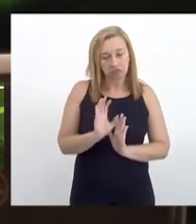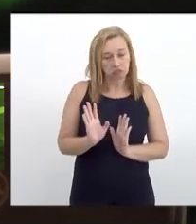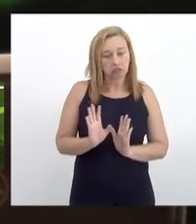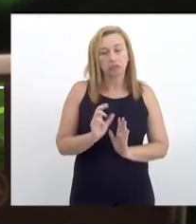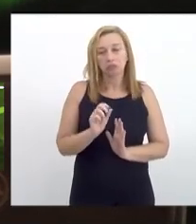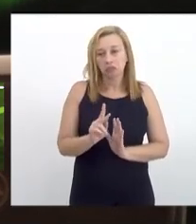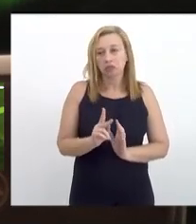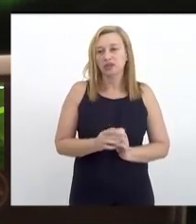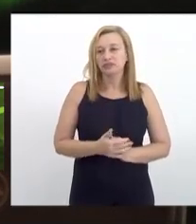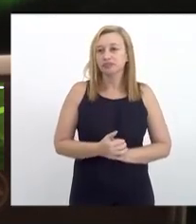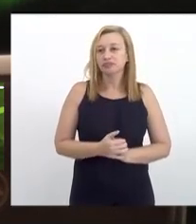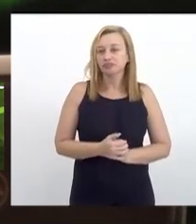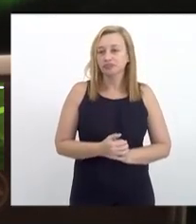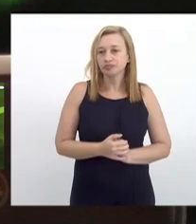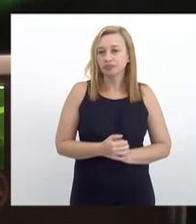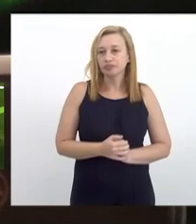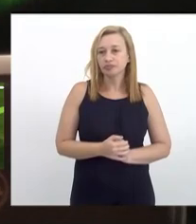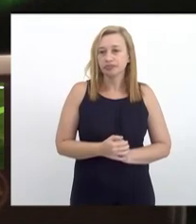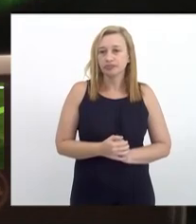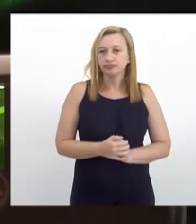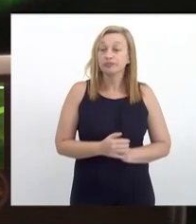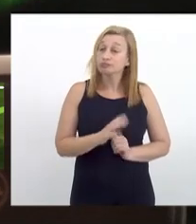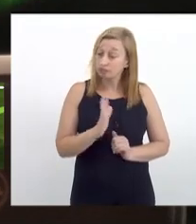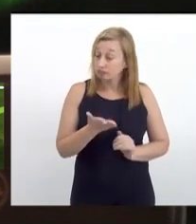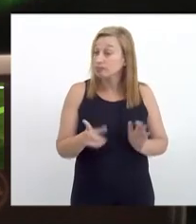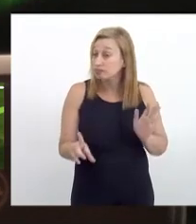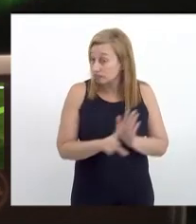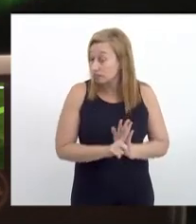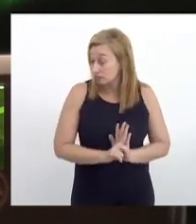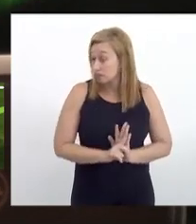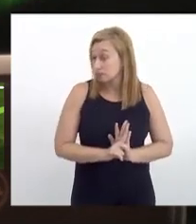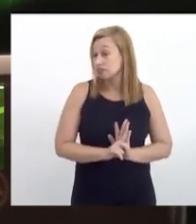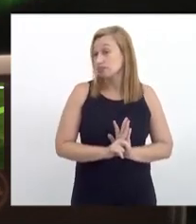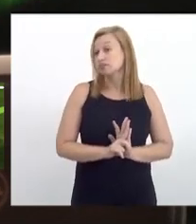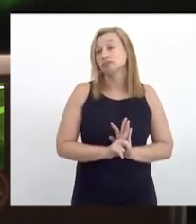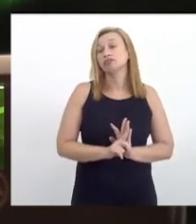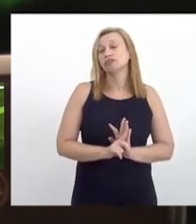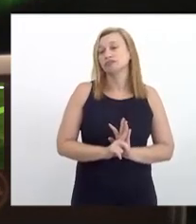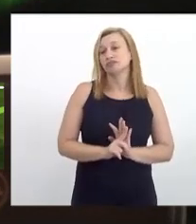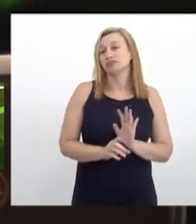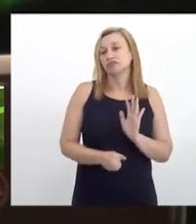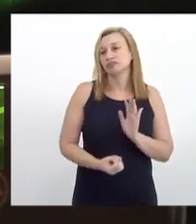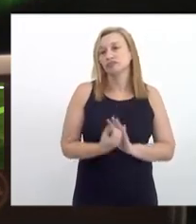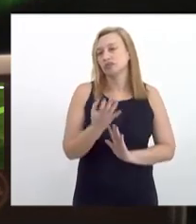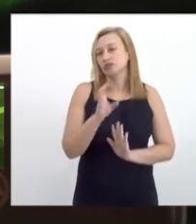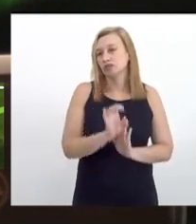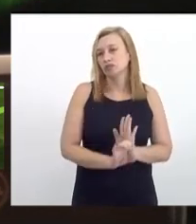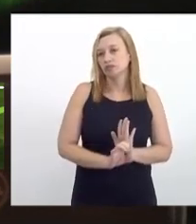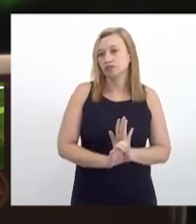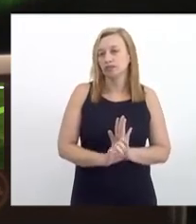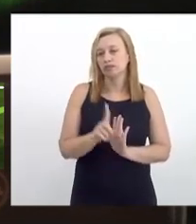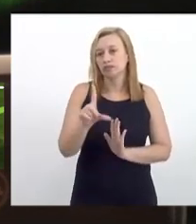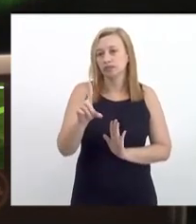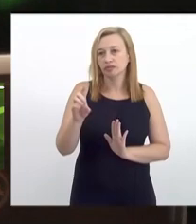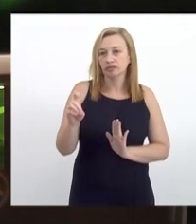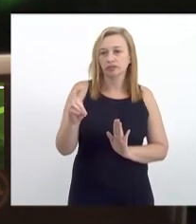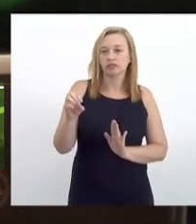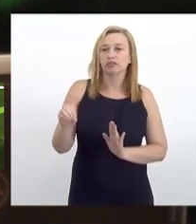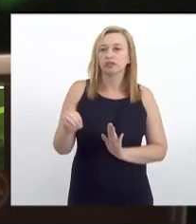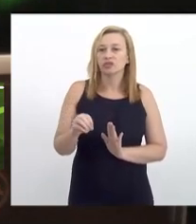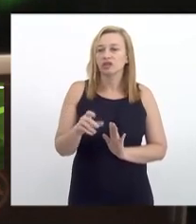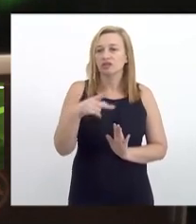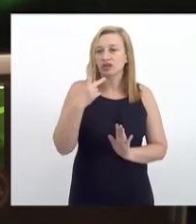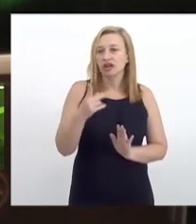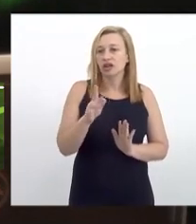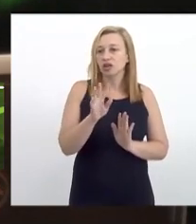na L.D.O. já é lei já virou lei a gente faz uma emenda na L.D.O. sem problema dizendo que o teto não é